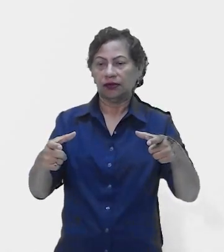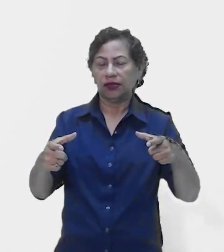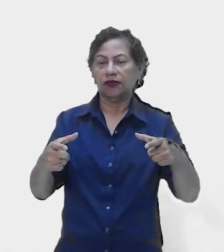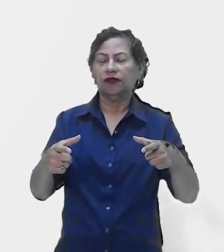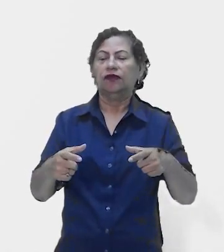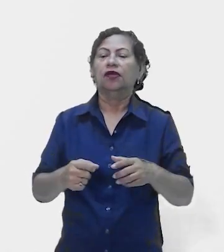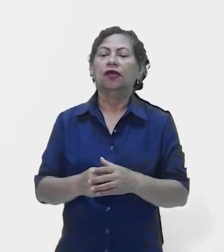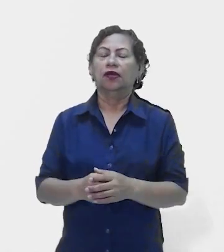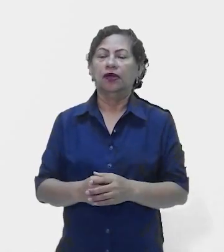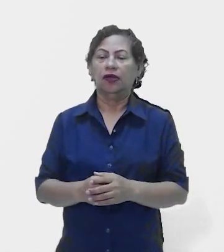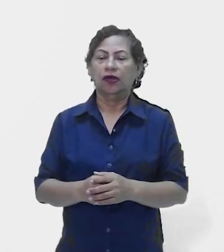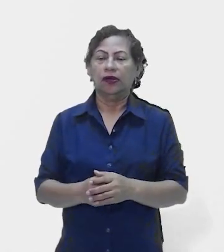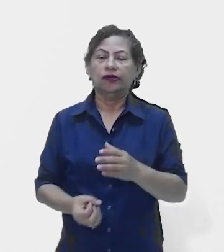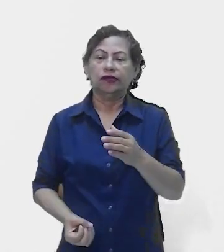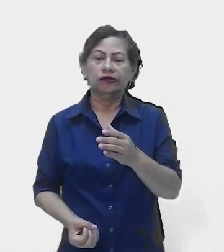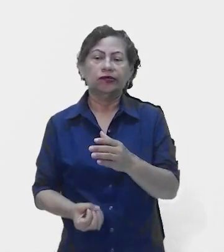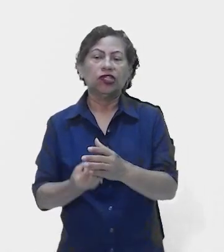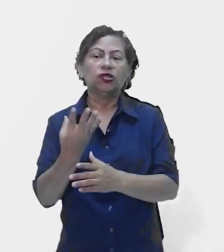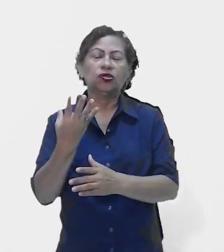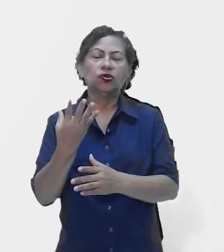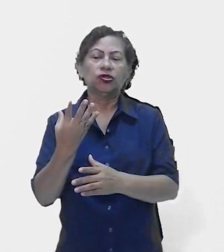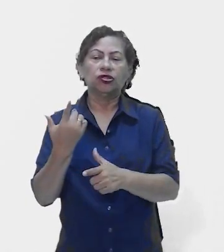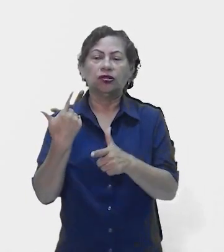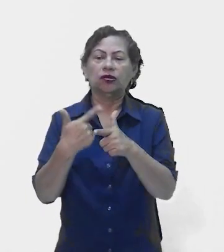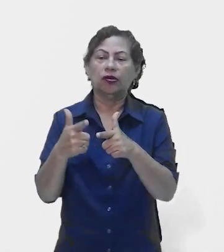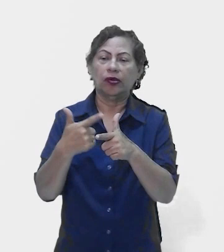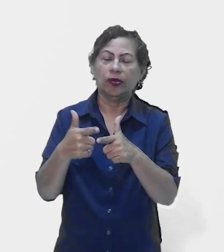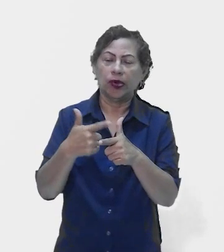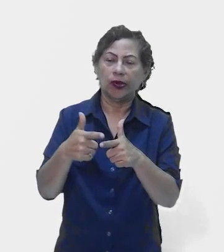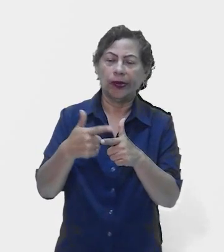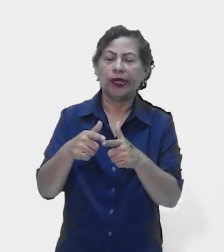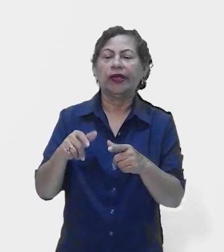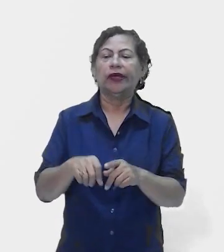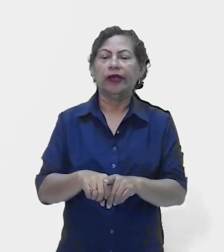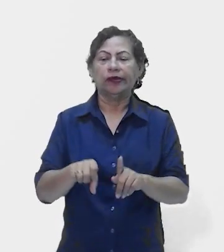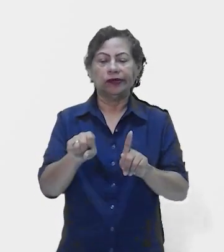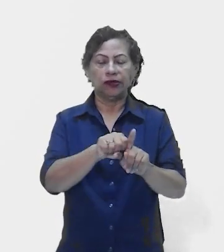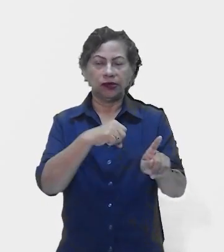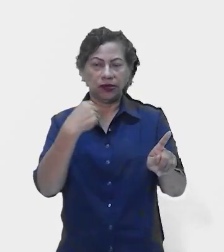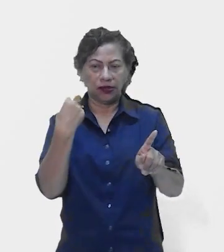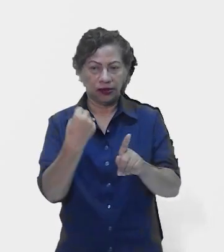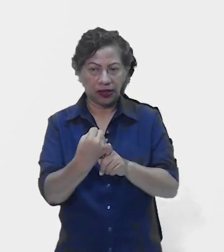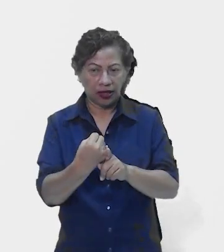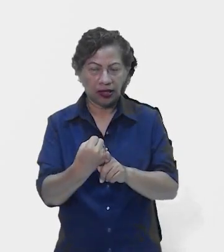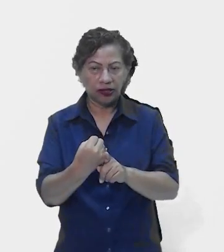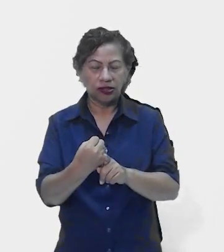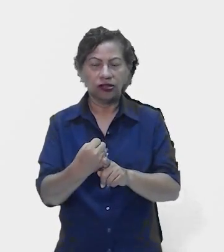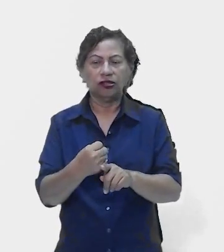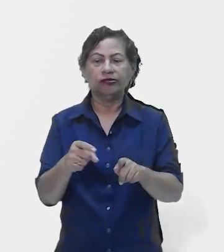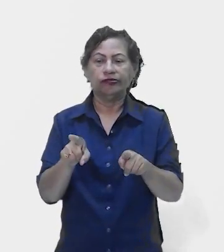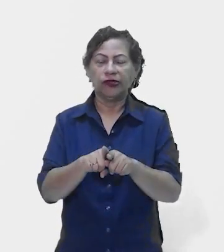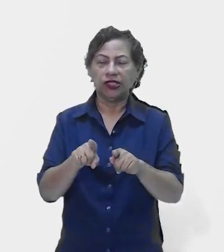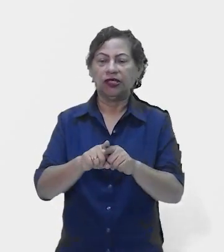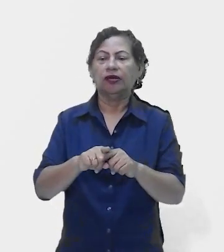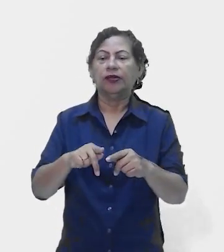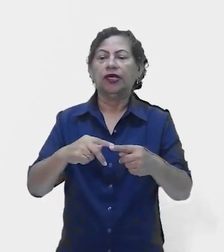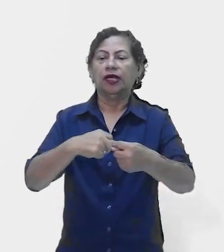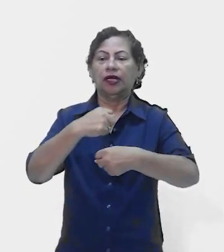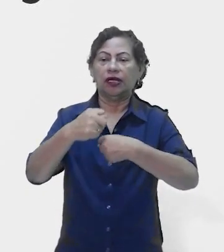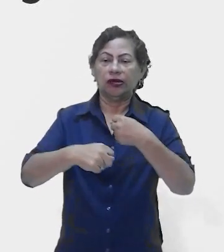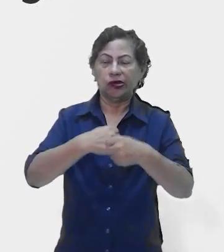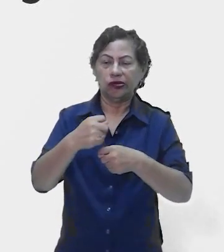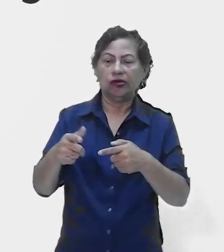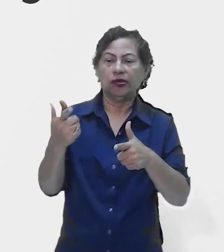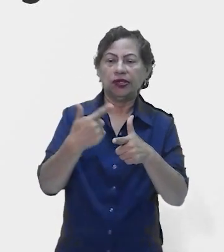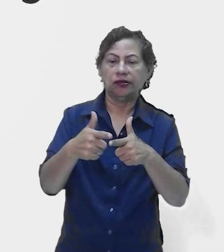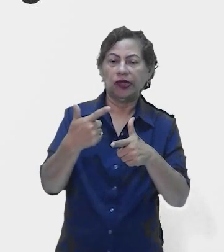problemas ambientais, sociais, econômicos que são típicos do espaço urbano,